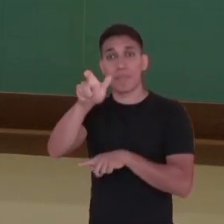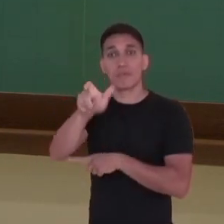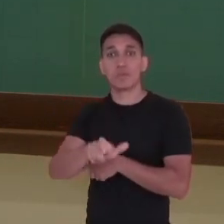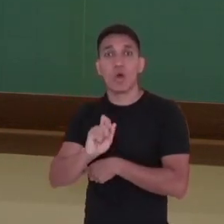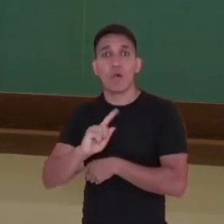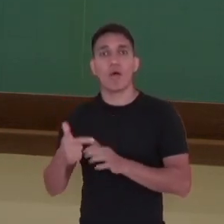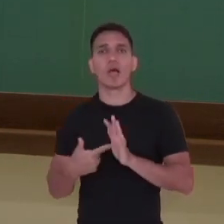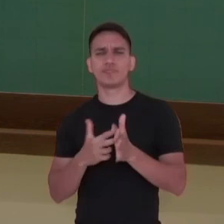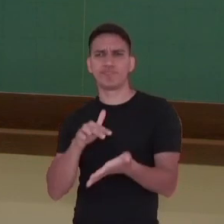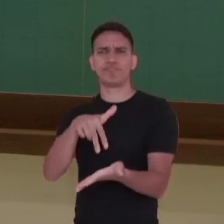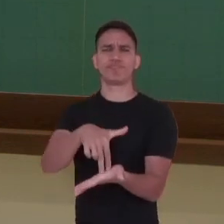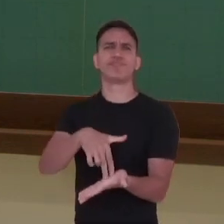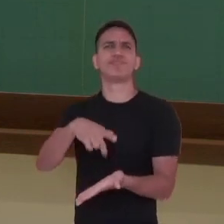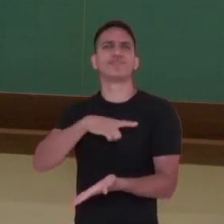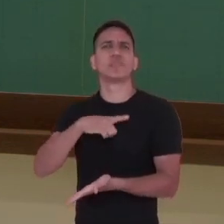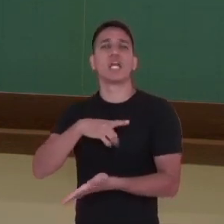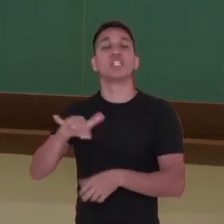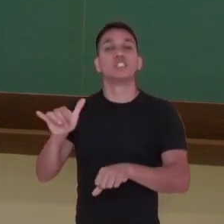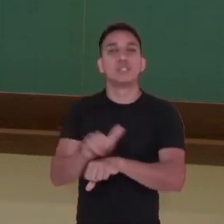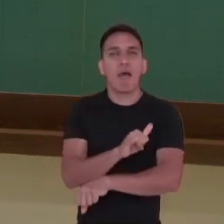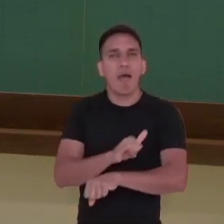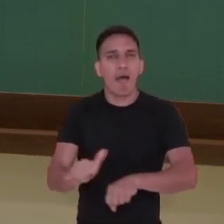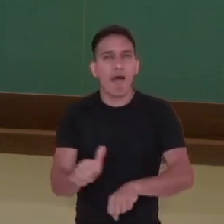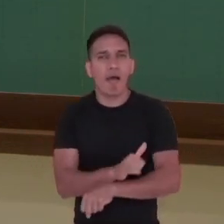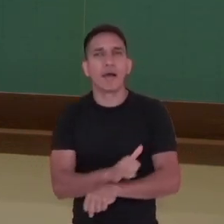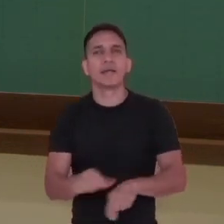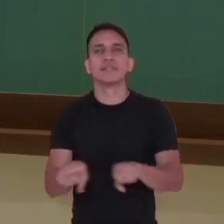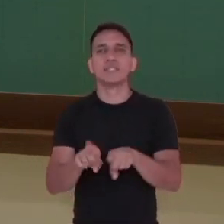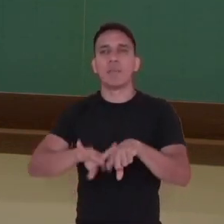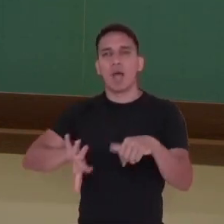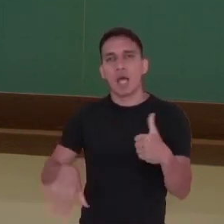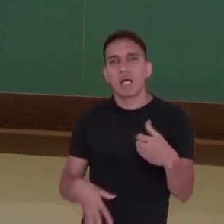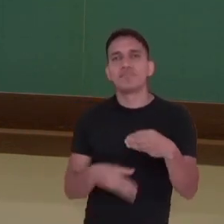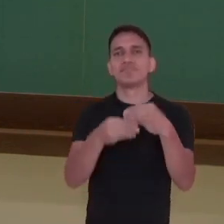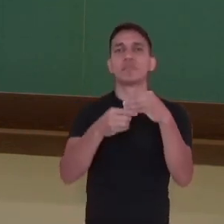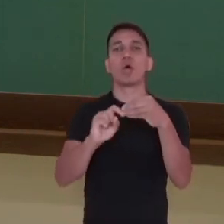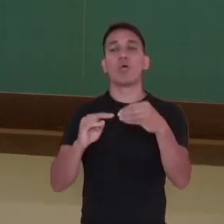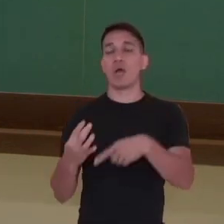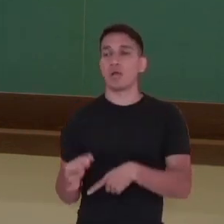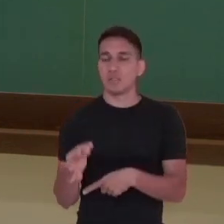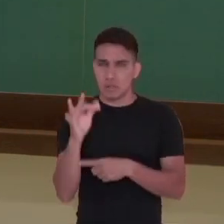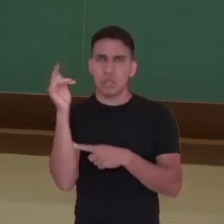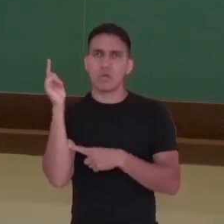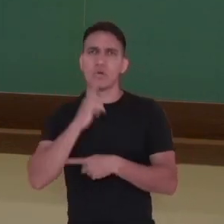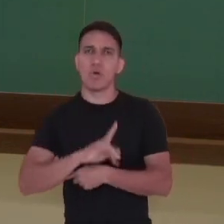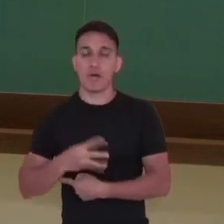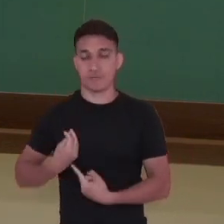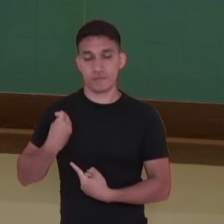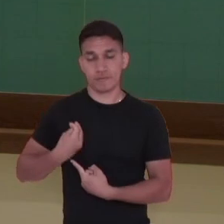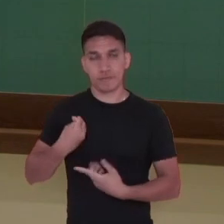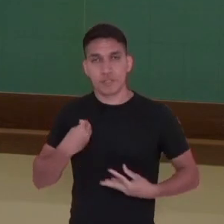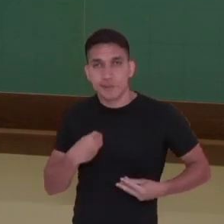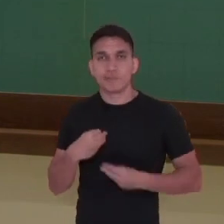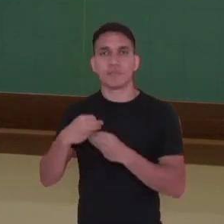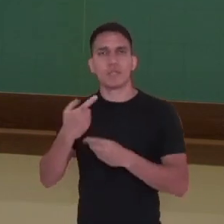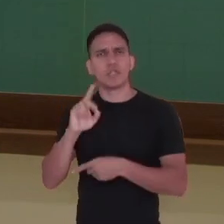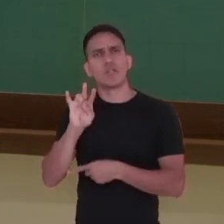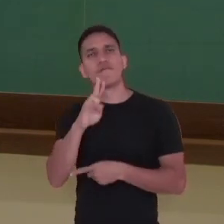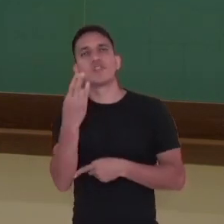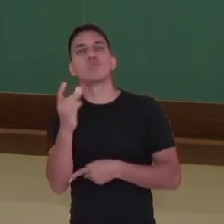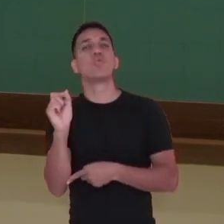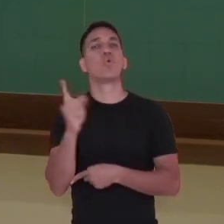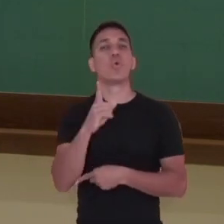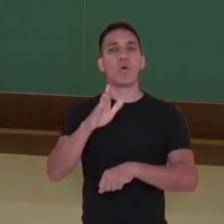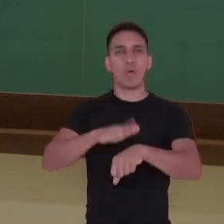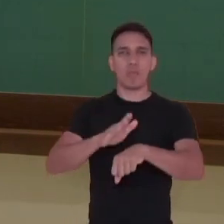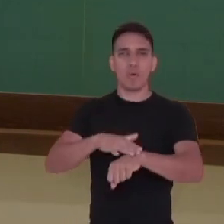apresentam dispositivos, equipamentos que vão auxiliar na sua vida. A gente viu que quando